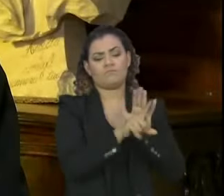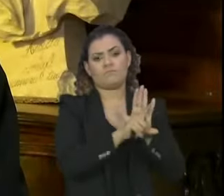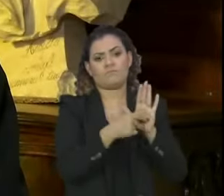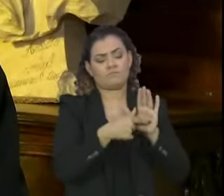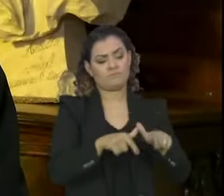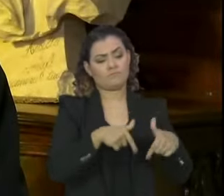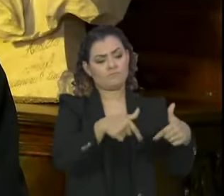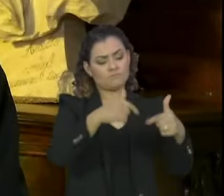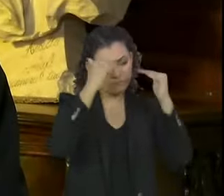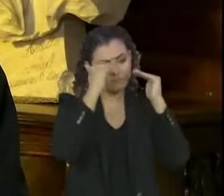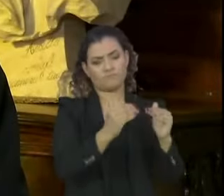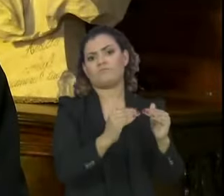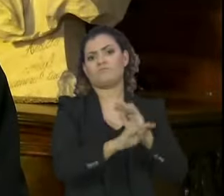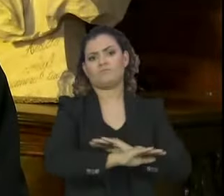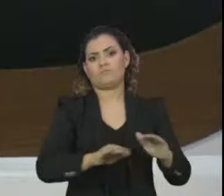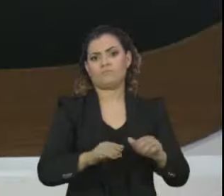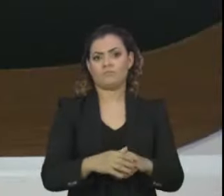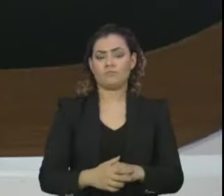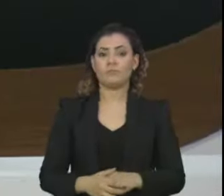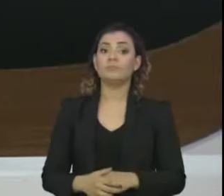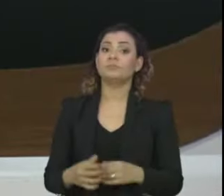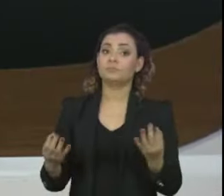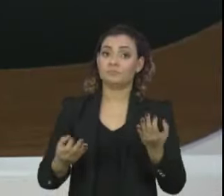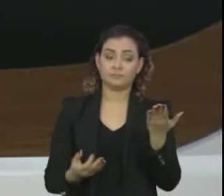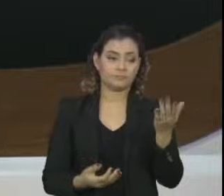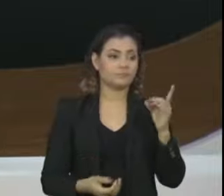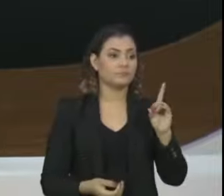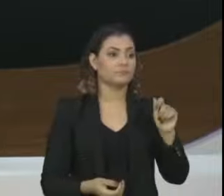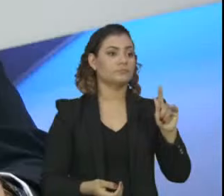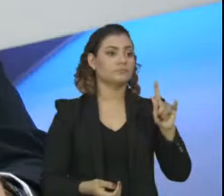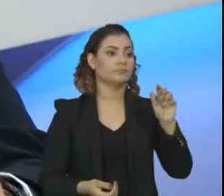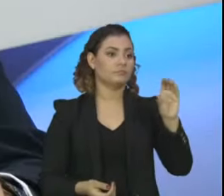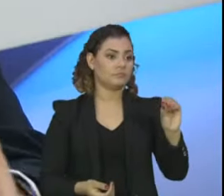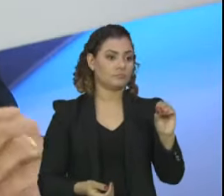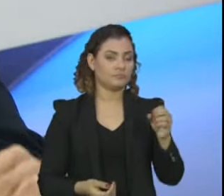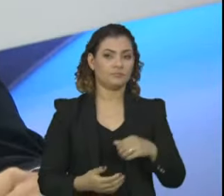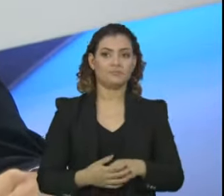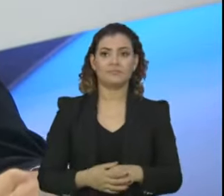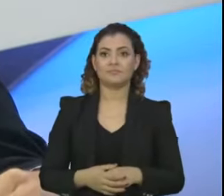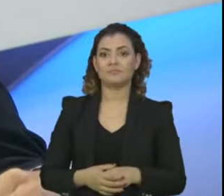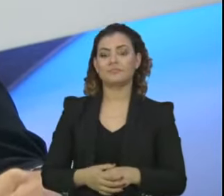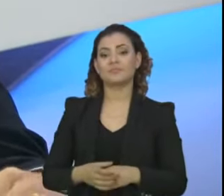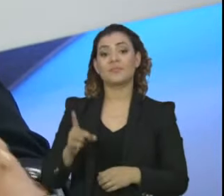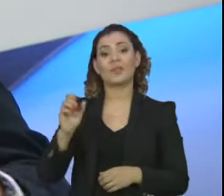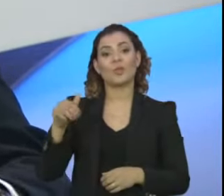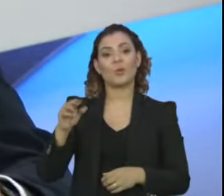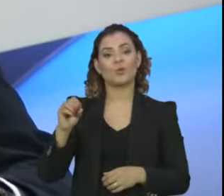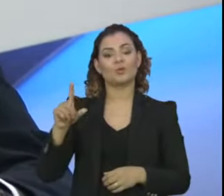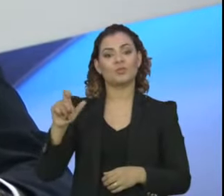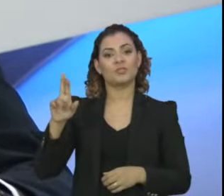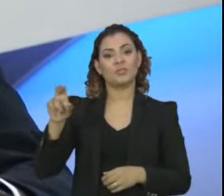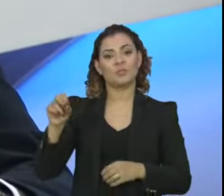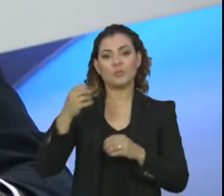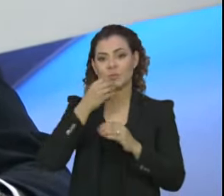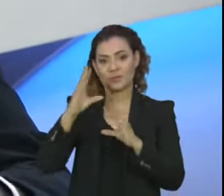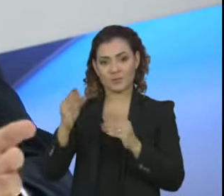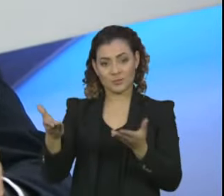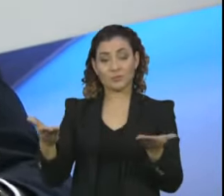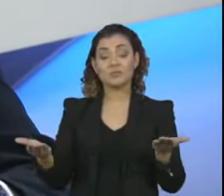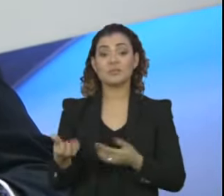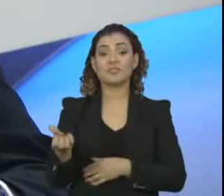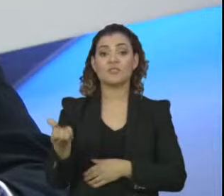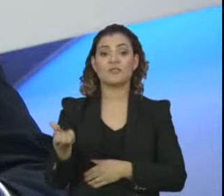de jurista perfeito por favor dinheiro de uma de uma boa noite na sexta-feira da Paixão